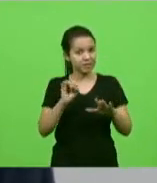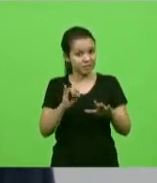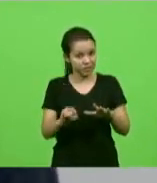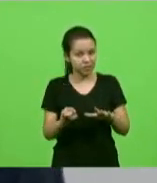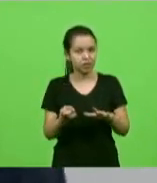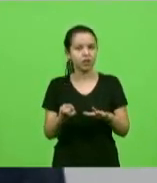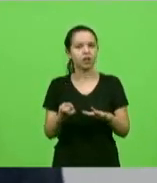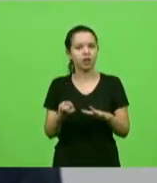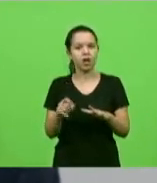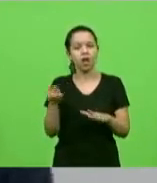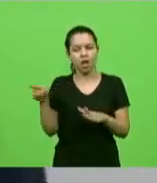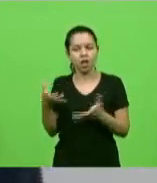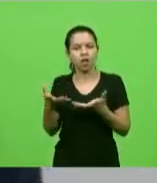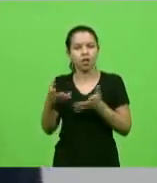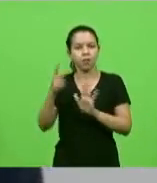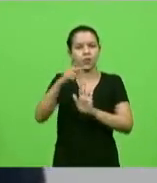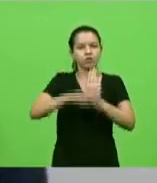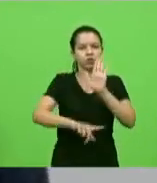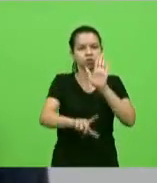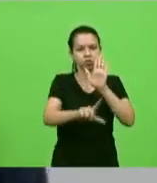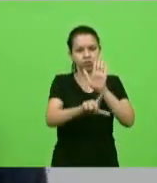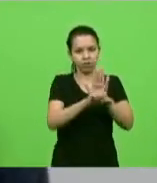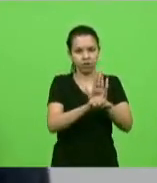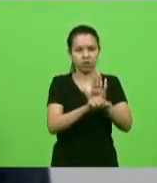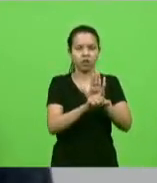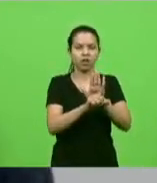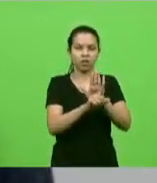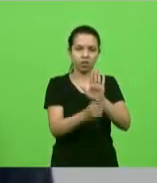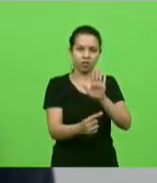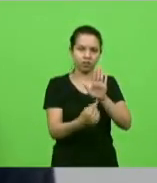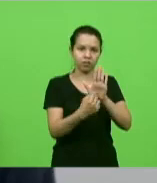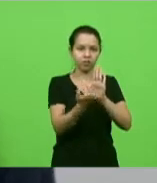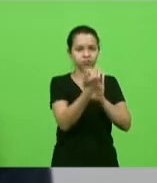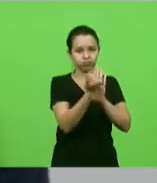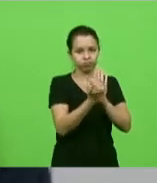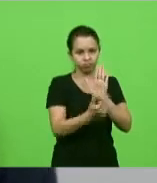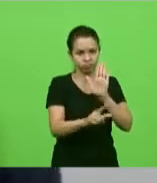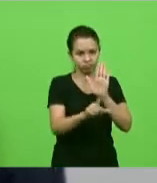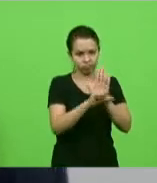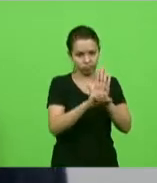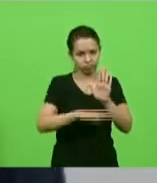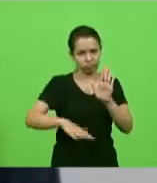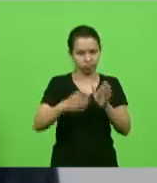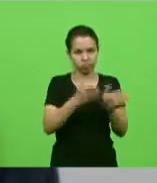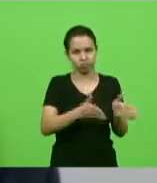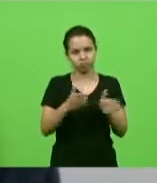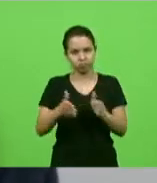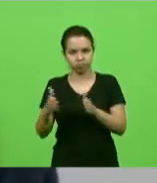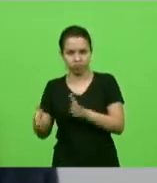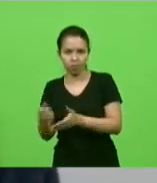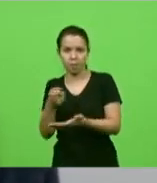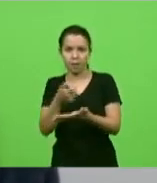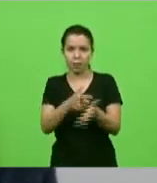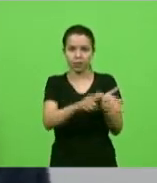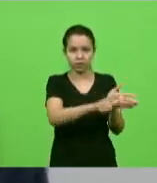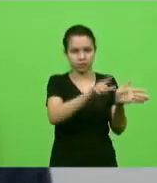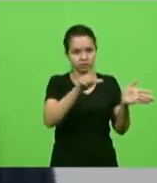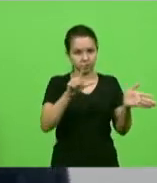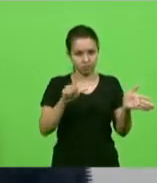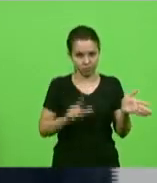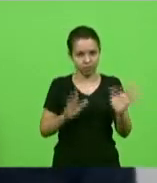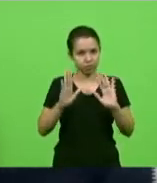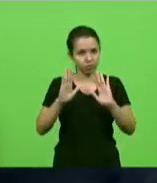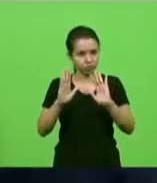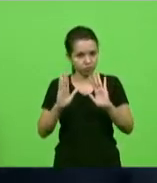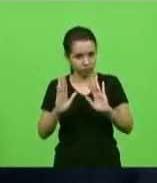buscava, através do projeto de lei, legalizar, pelo menos no plano pandêmico, o pagamento antecipado que